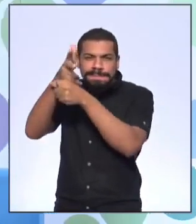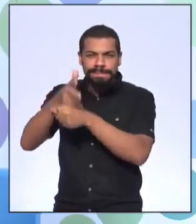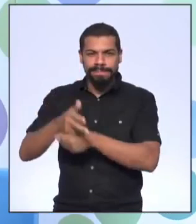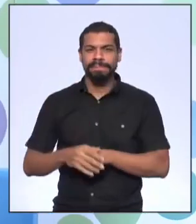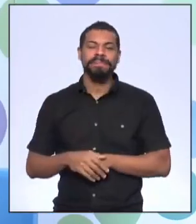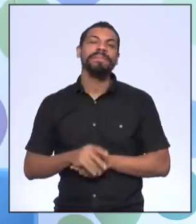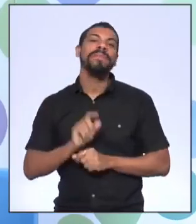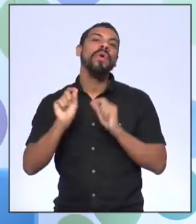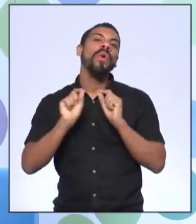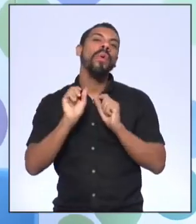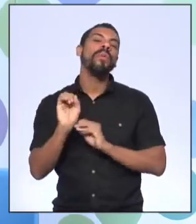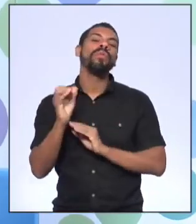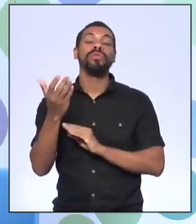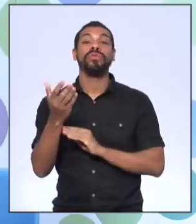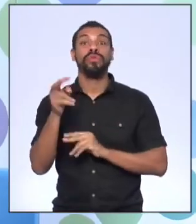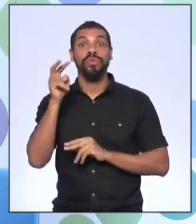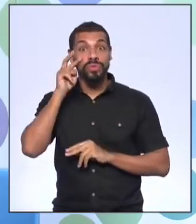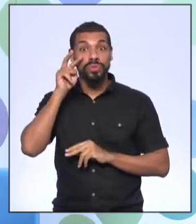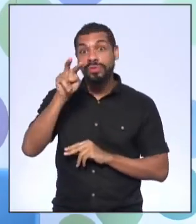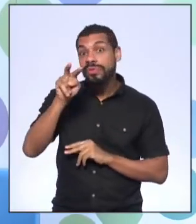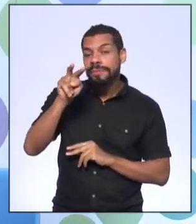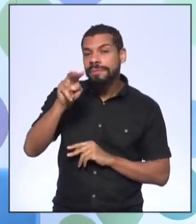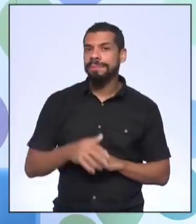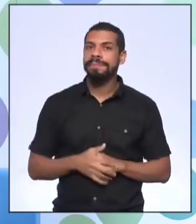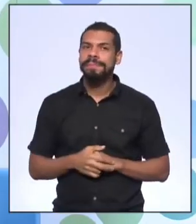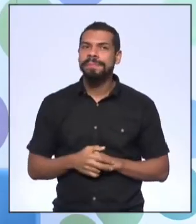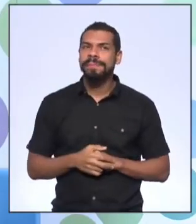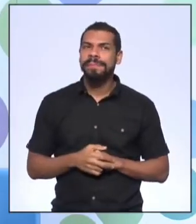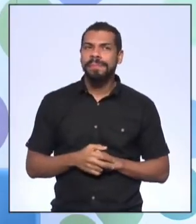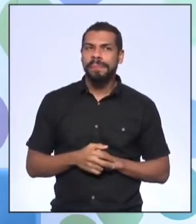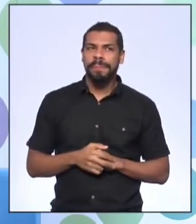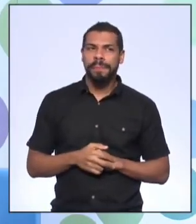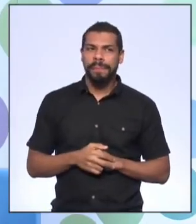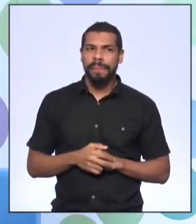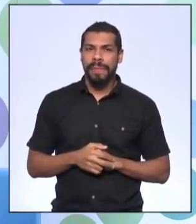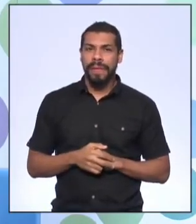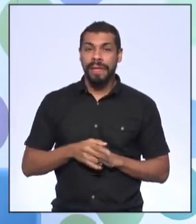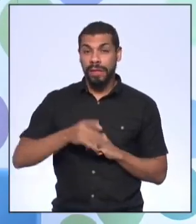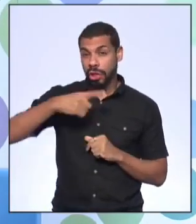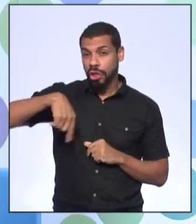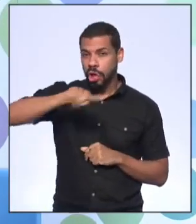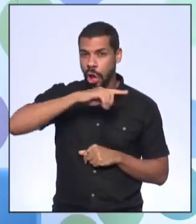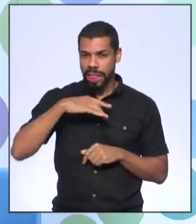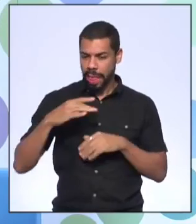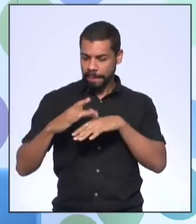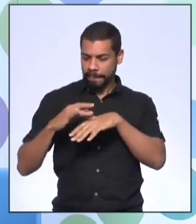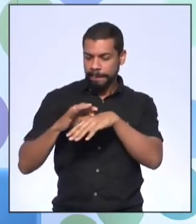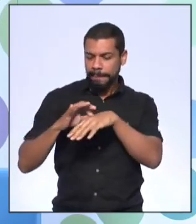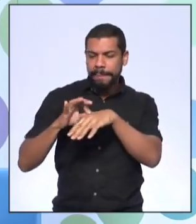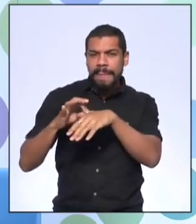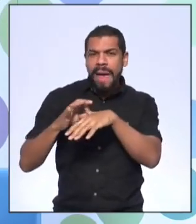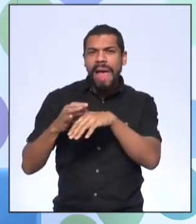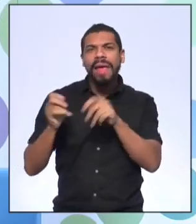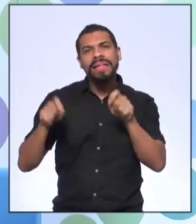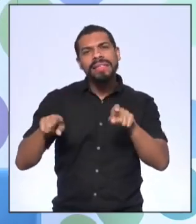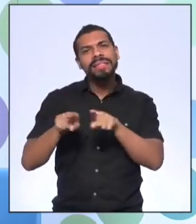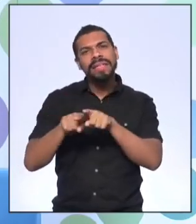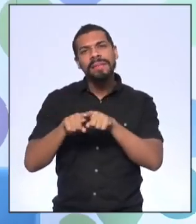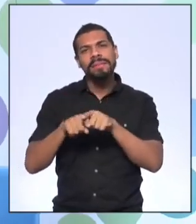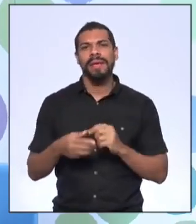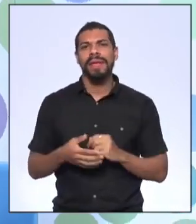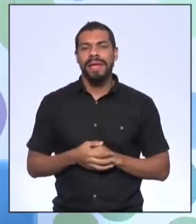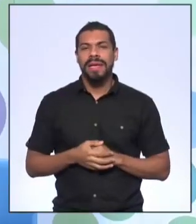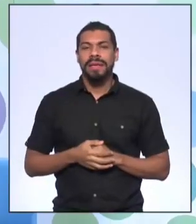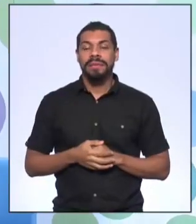sensível ao quê? À luz visível, beleza? Agora, a nossa pele, ela é sensível ao infravermelho. Então,